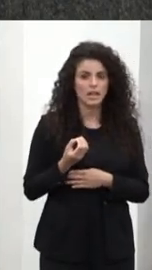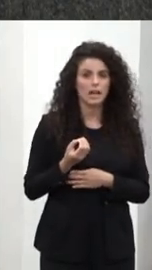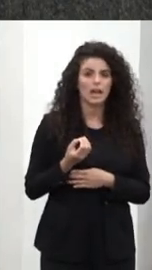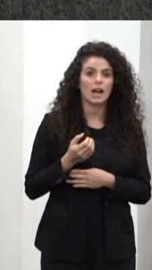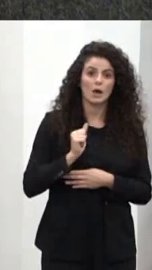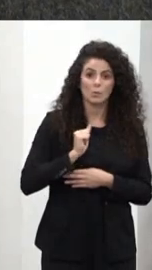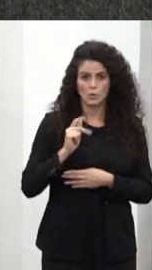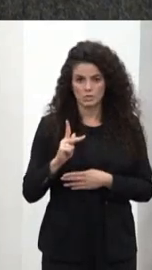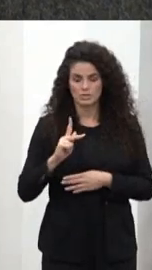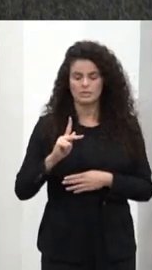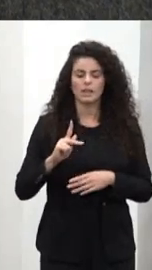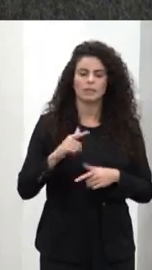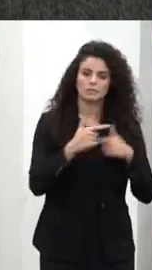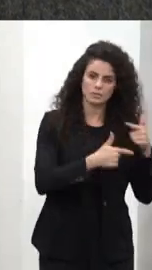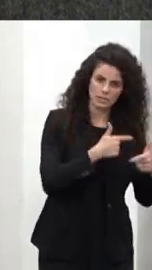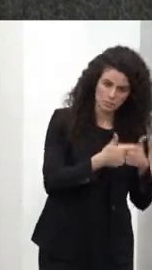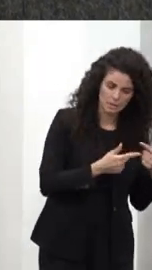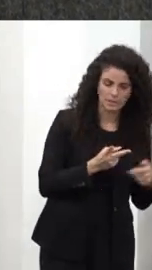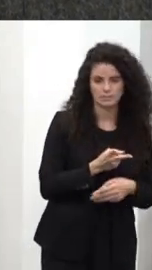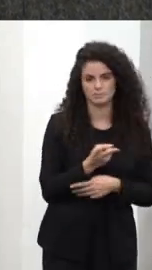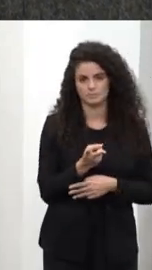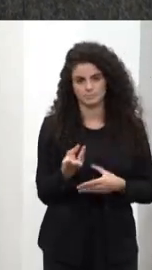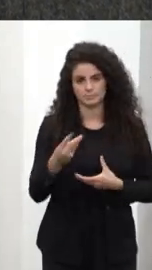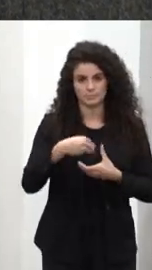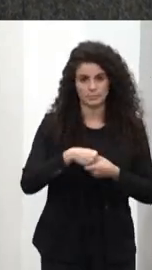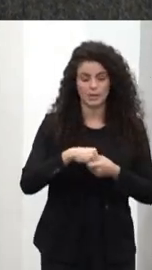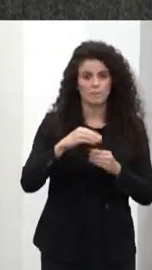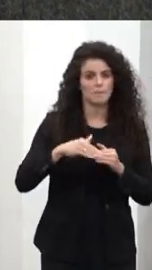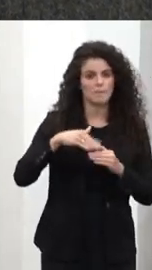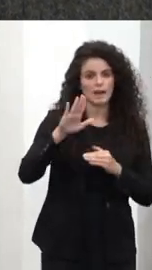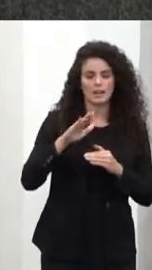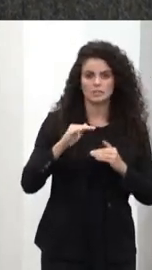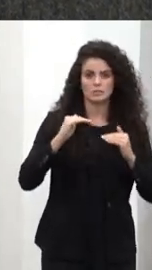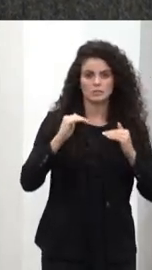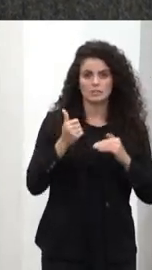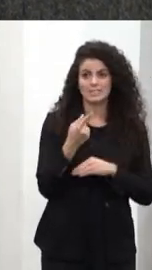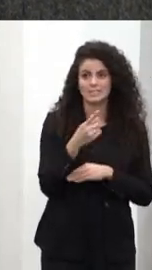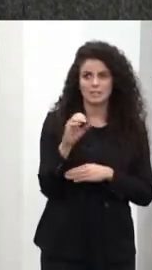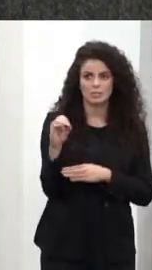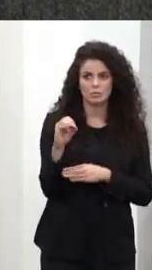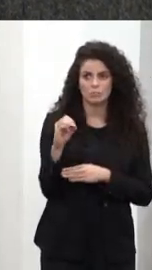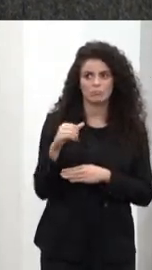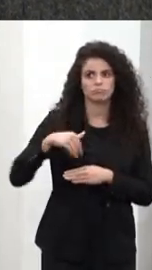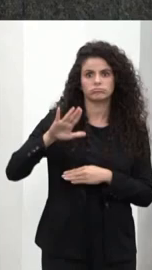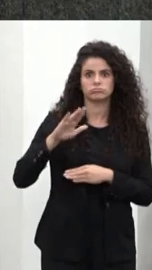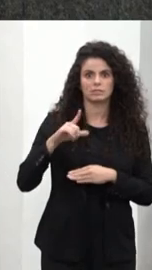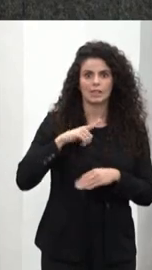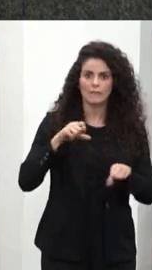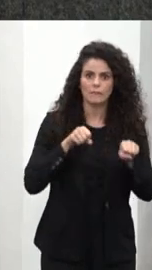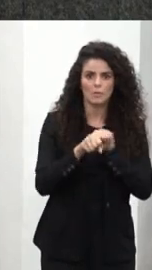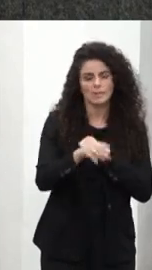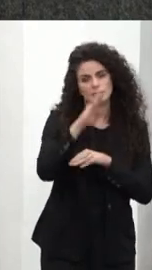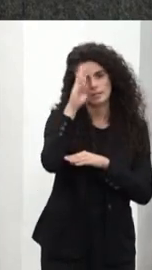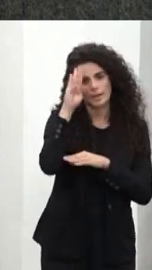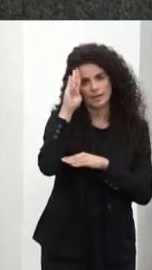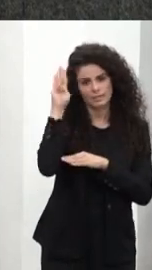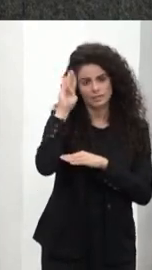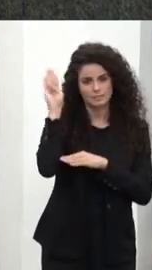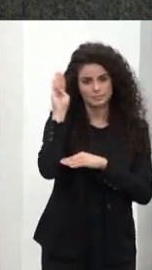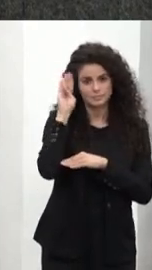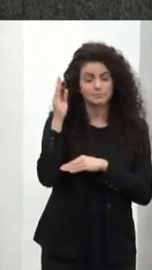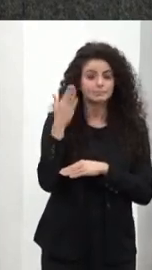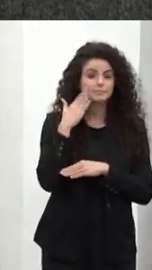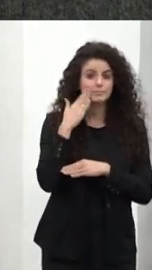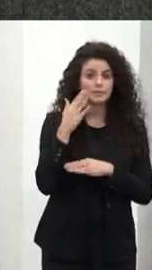e 190 e tantos concursos superior então só isso já dá uma uma ideia por meio de um número de